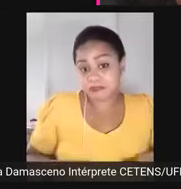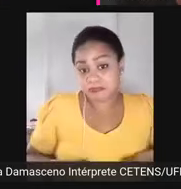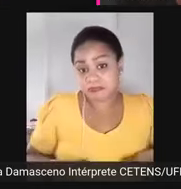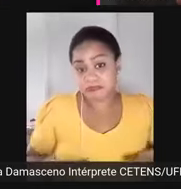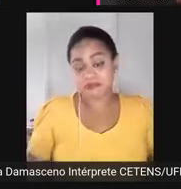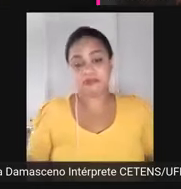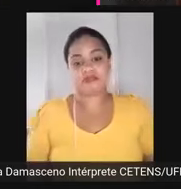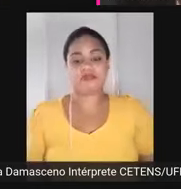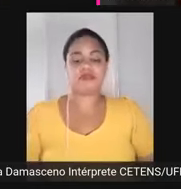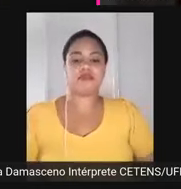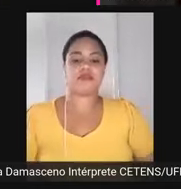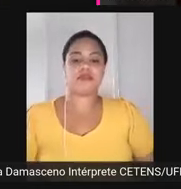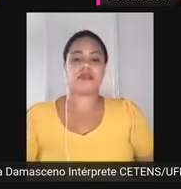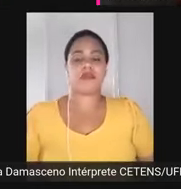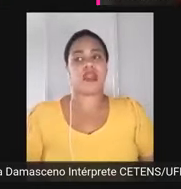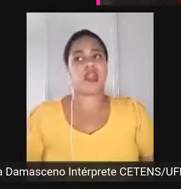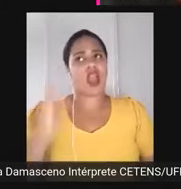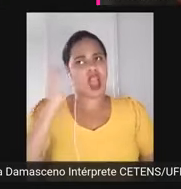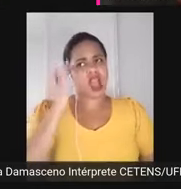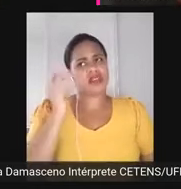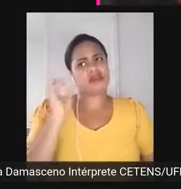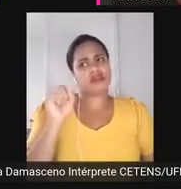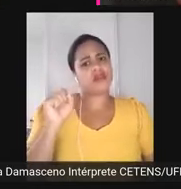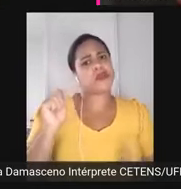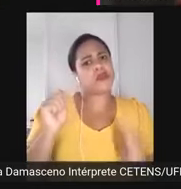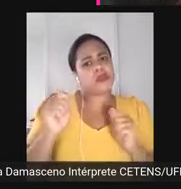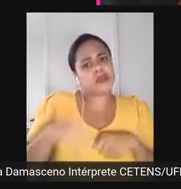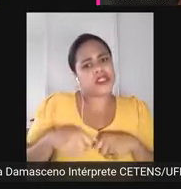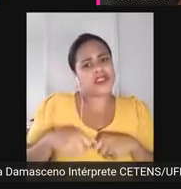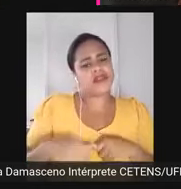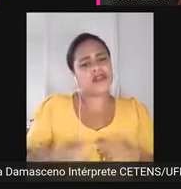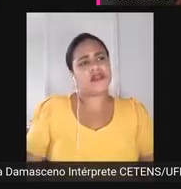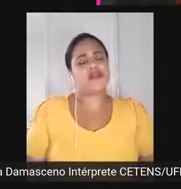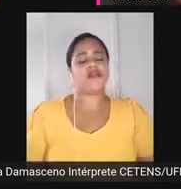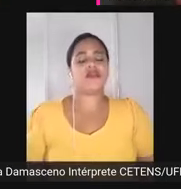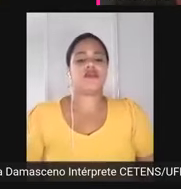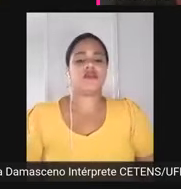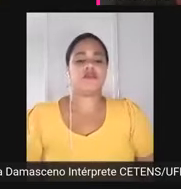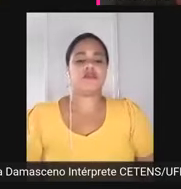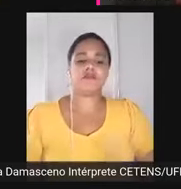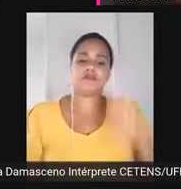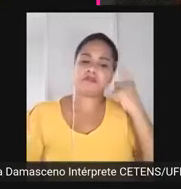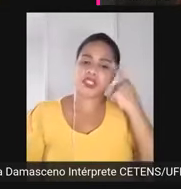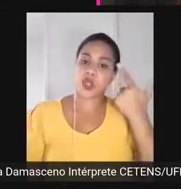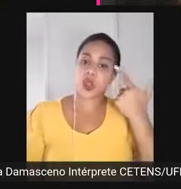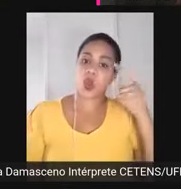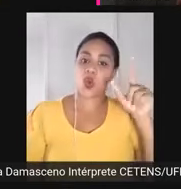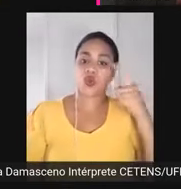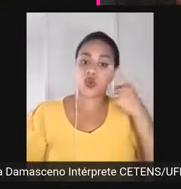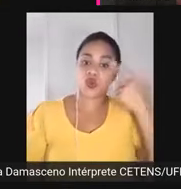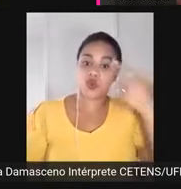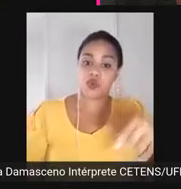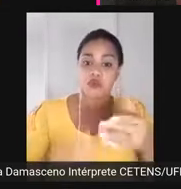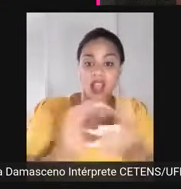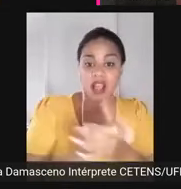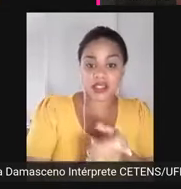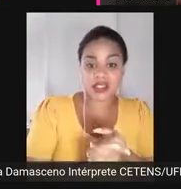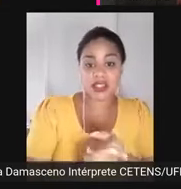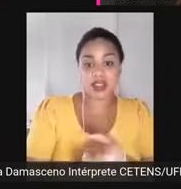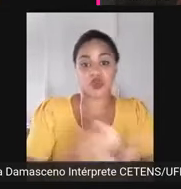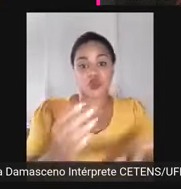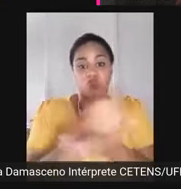essa, talvez seja possível se pensar em um outro casamento. Mas só para vocês terem uma dimensão